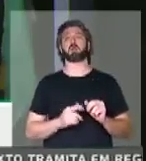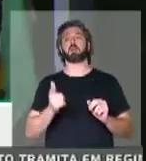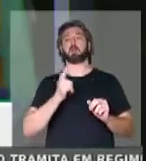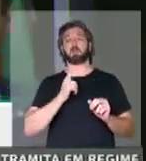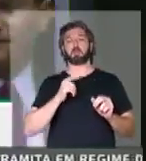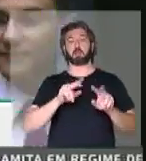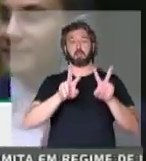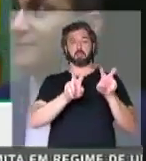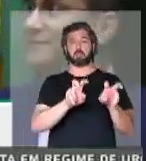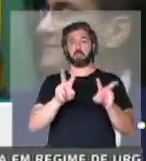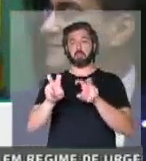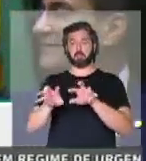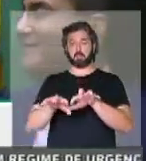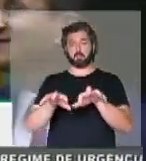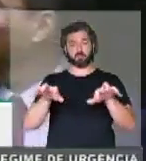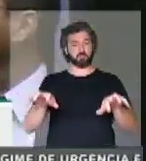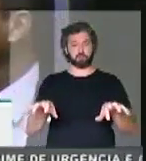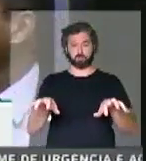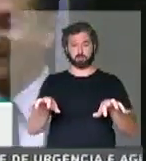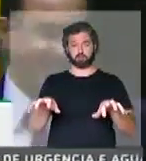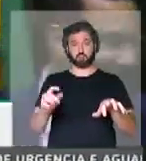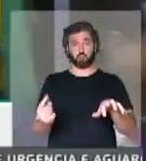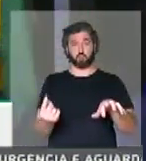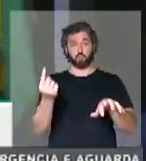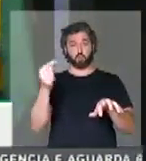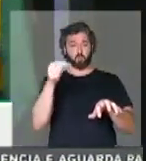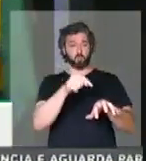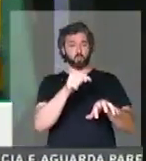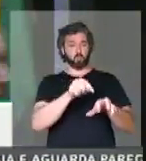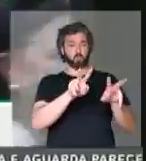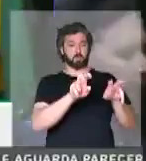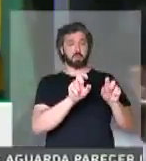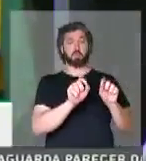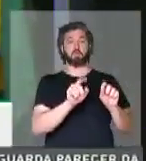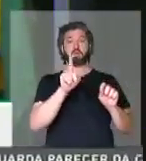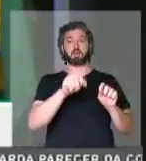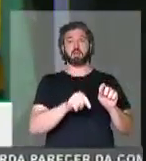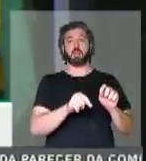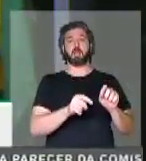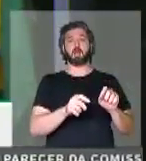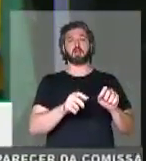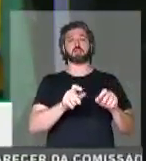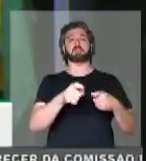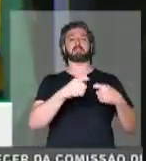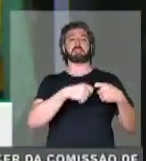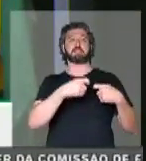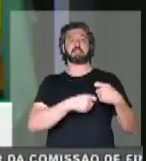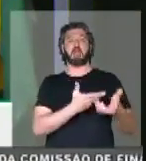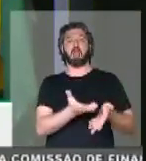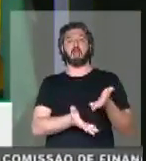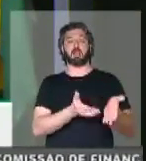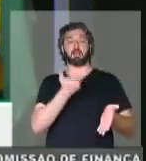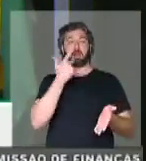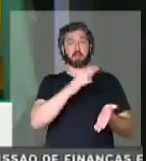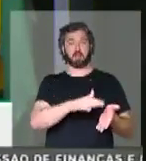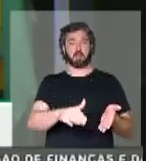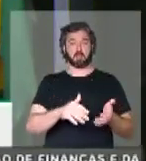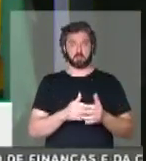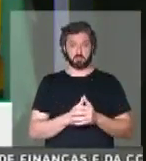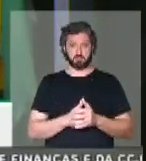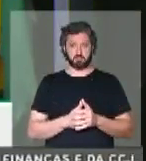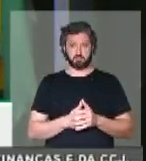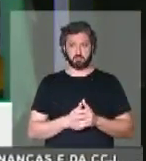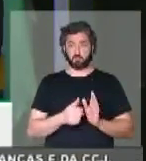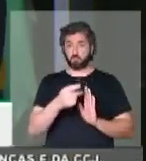dividem em dois temas. E um desses temas é o da erotização infantil, um